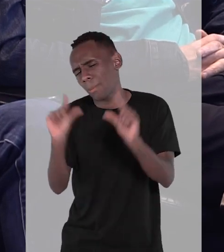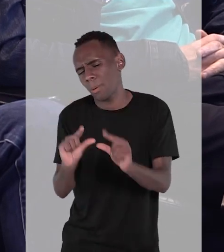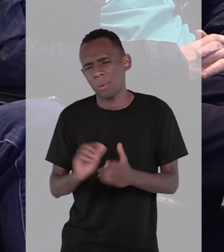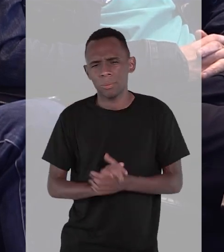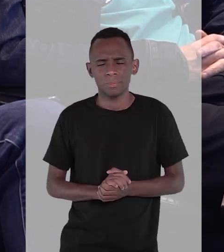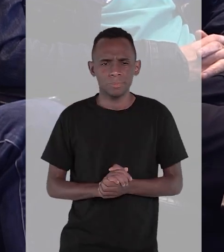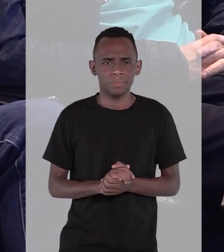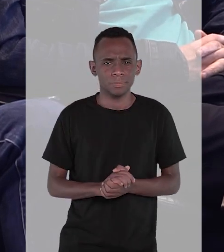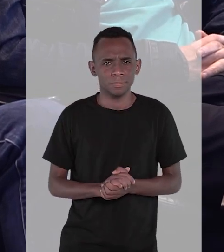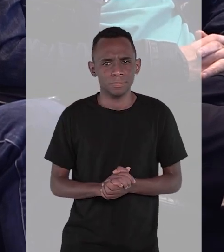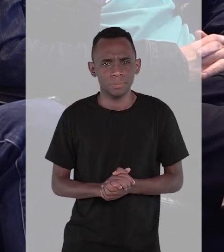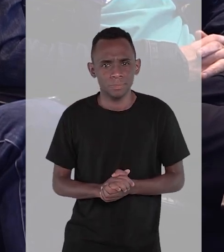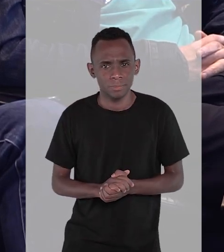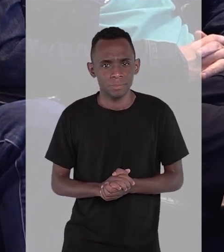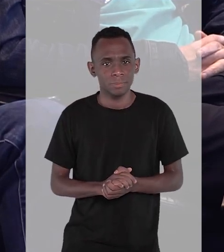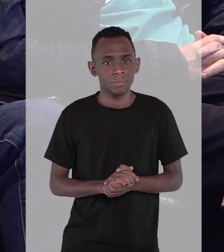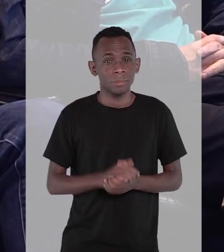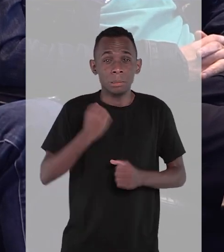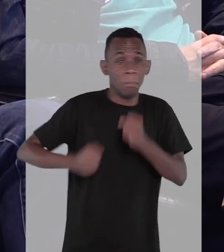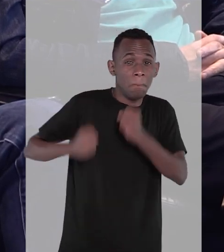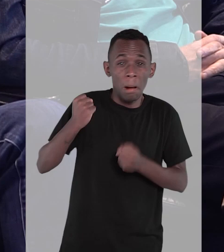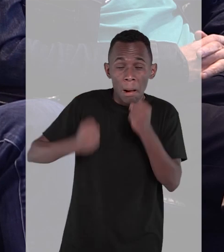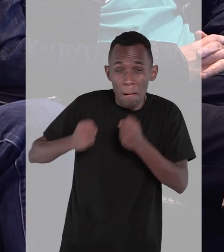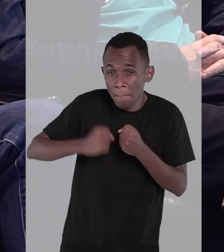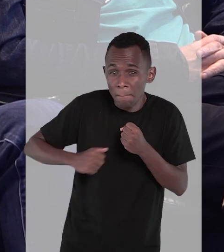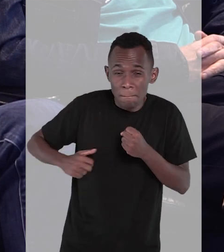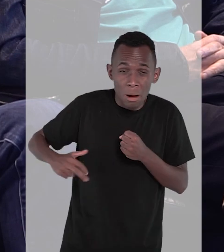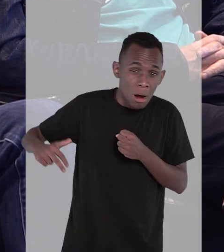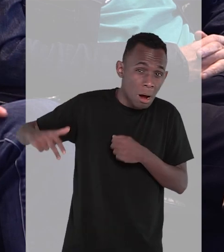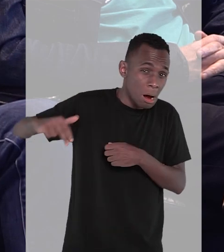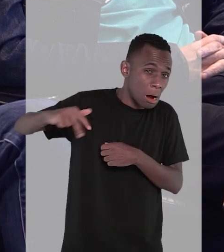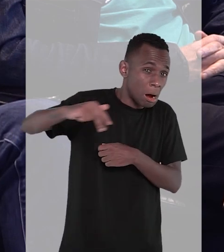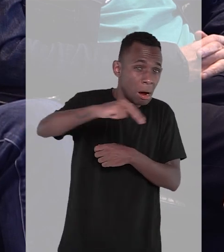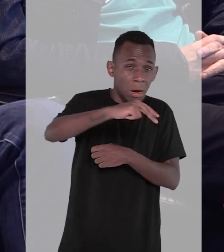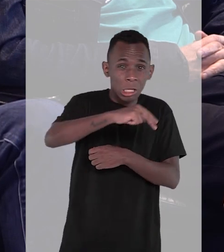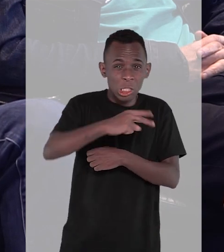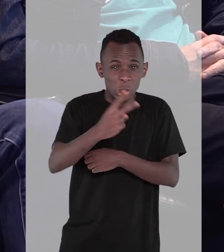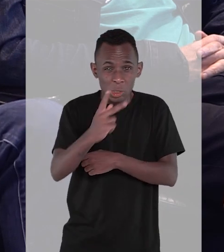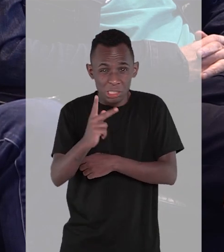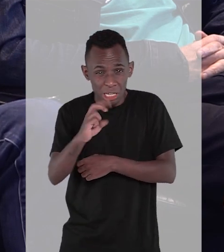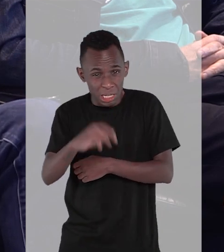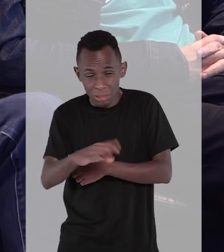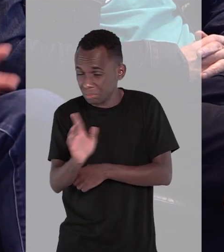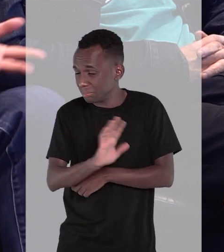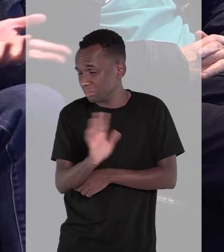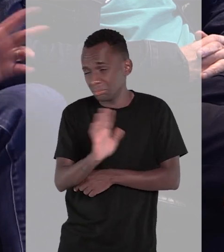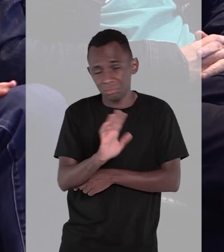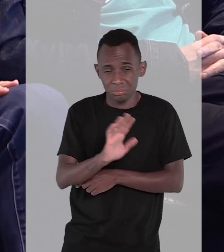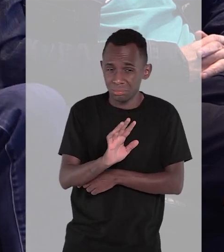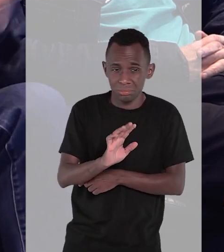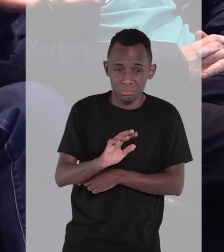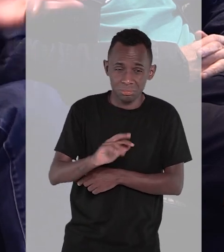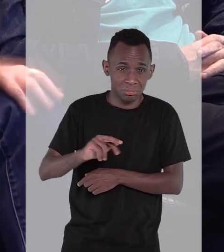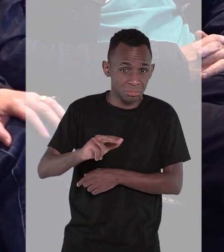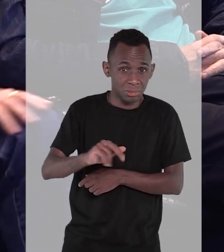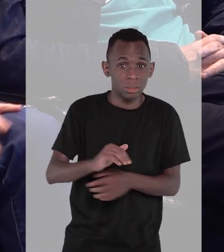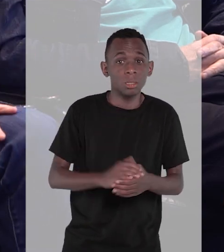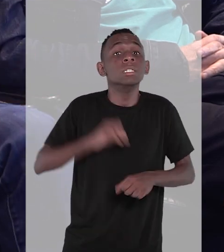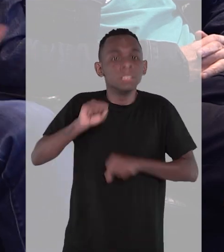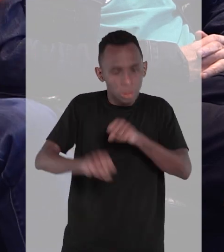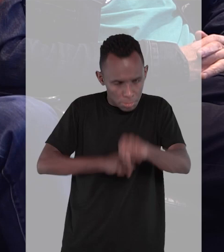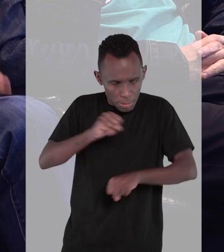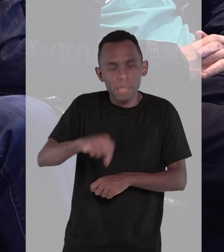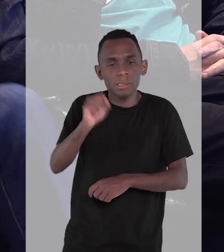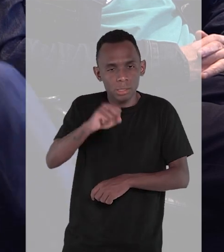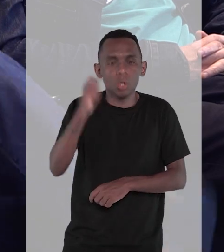Bem pouco é nunca, né? Eu falo a verdade. Ela correndo as maratonas, eu não andei nem 2 quilômetros correndo, ou andando, sei